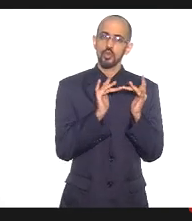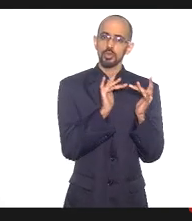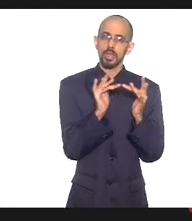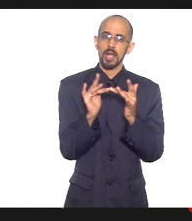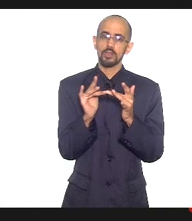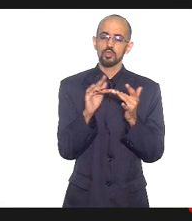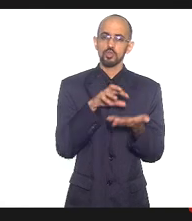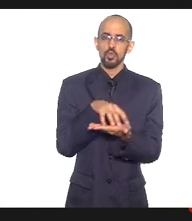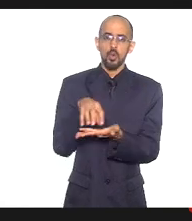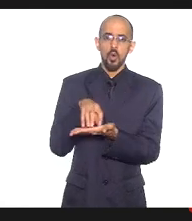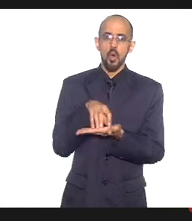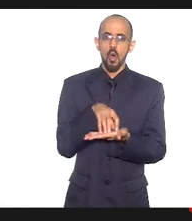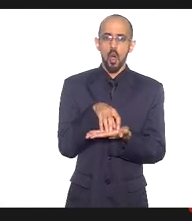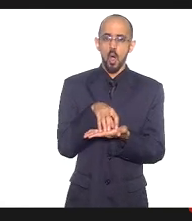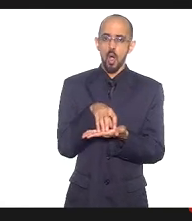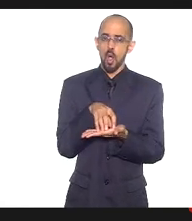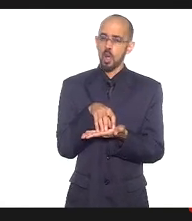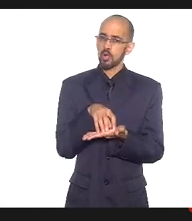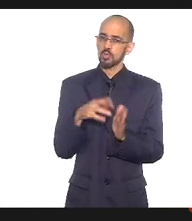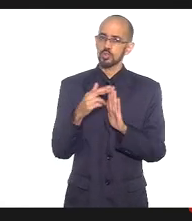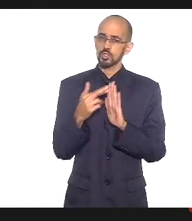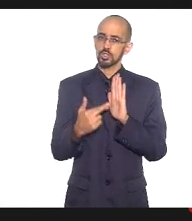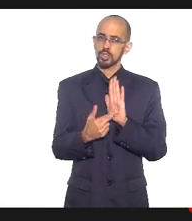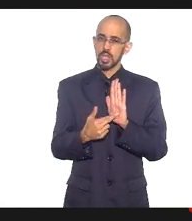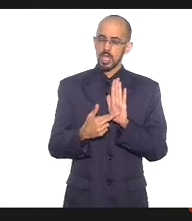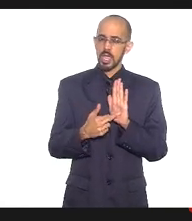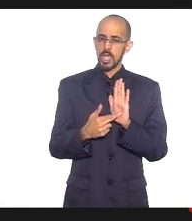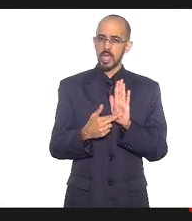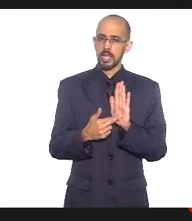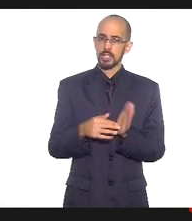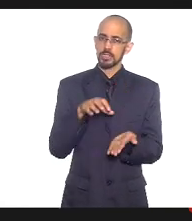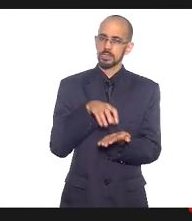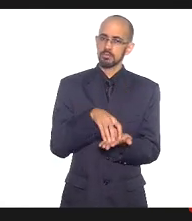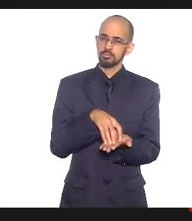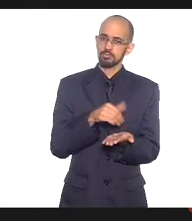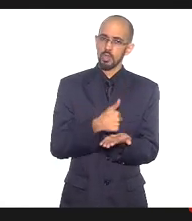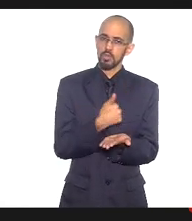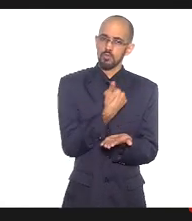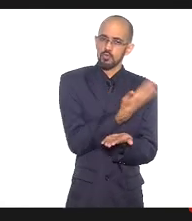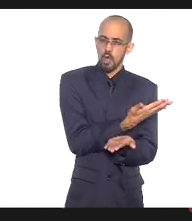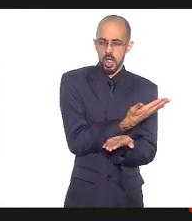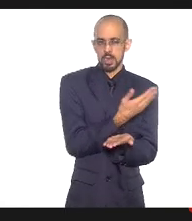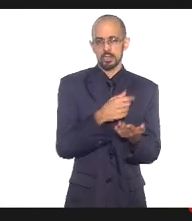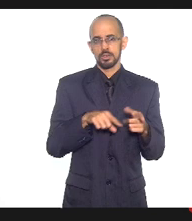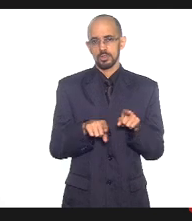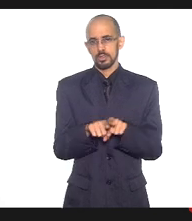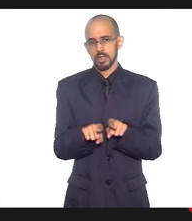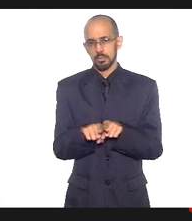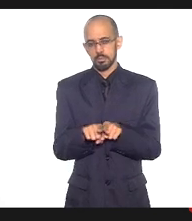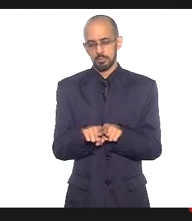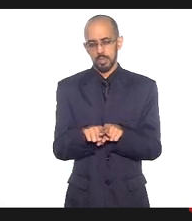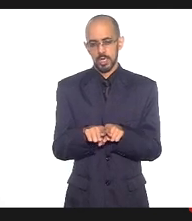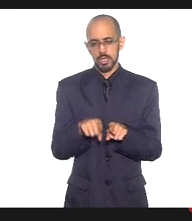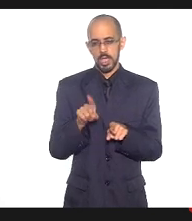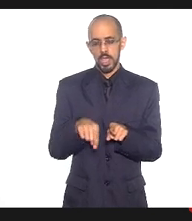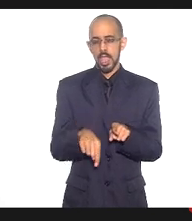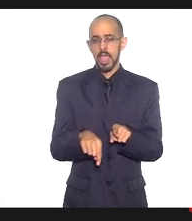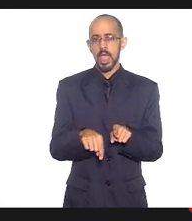reguladores, autoridades em geral, entes externos, ou seja, em suma, o operador figura